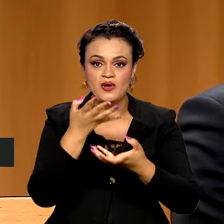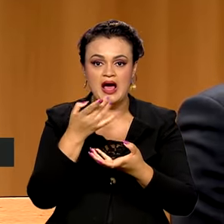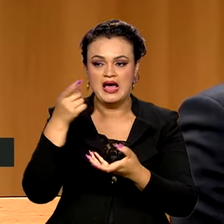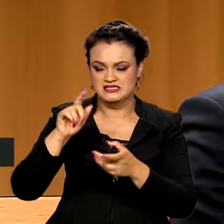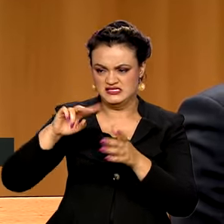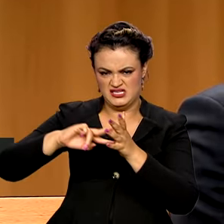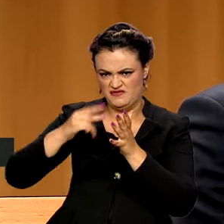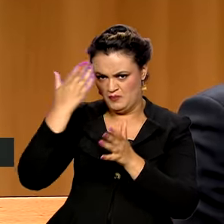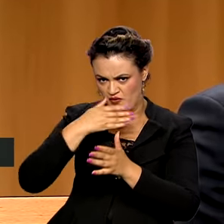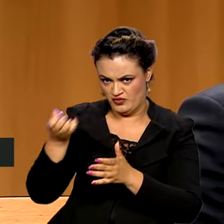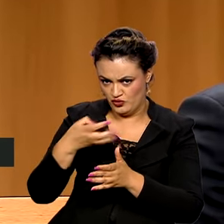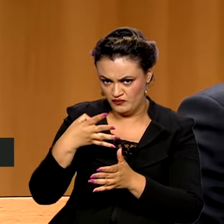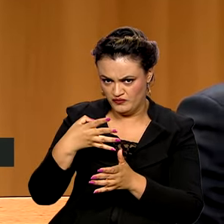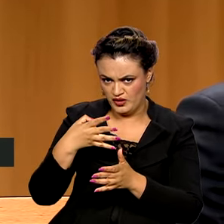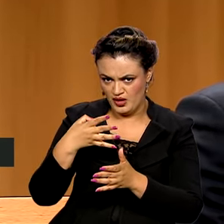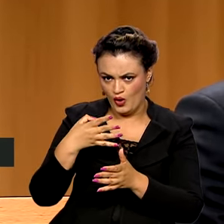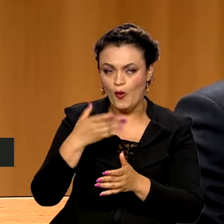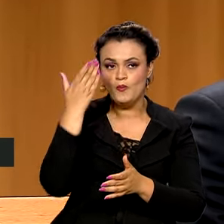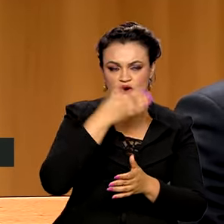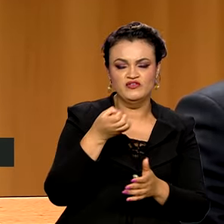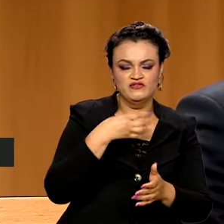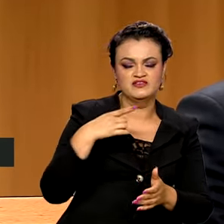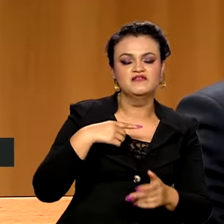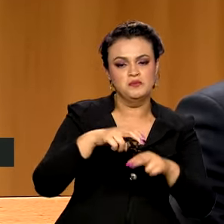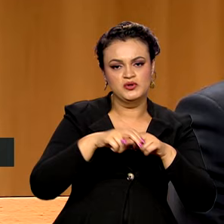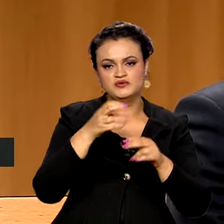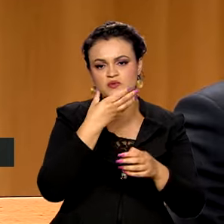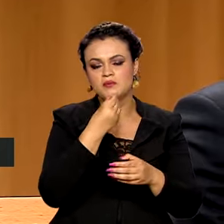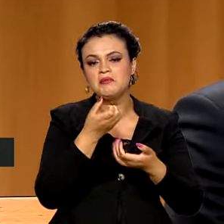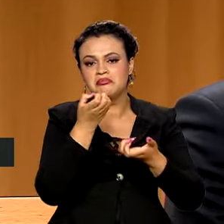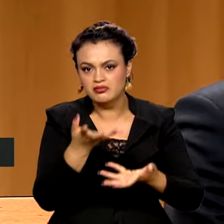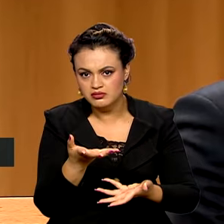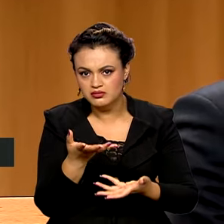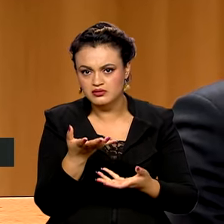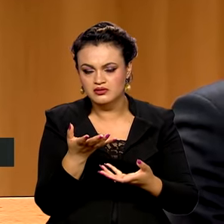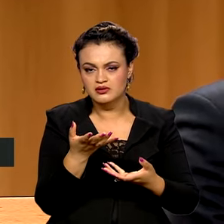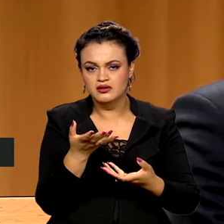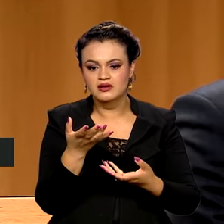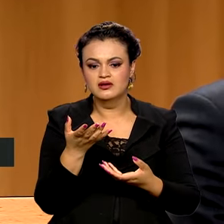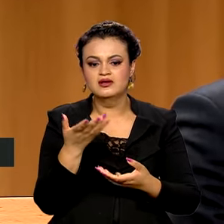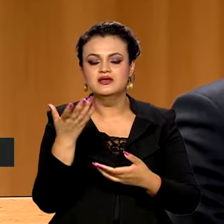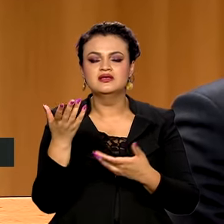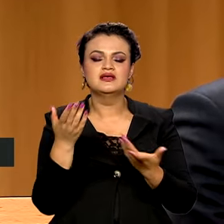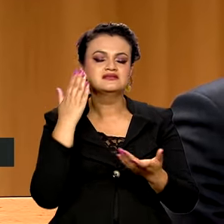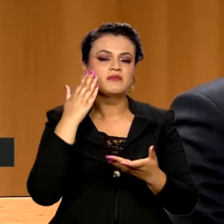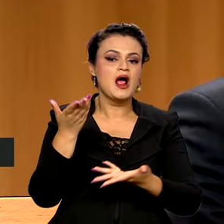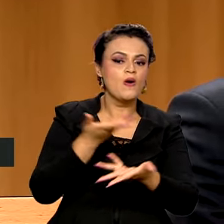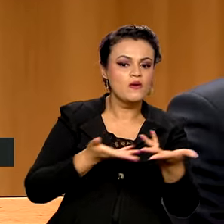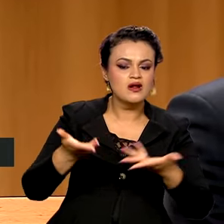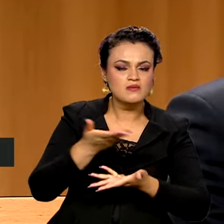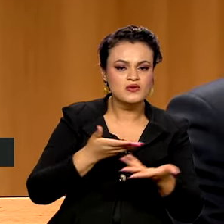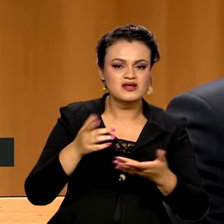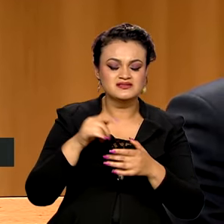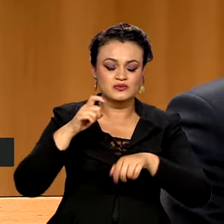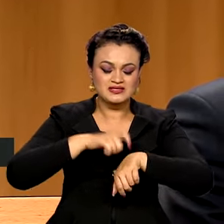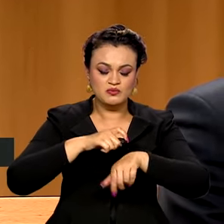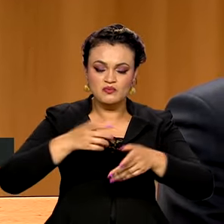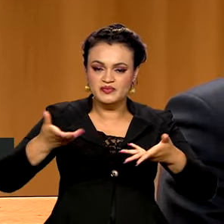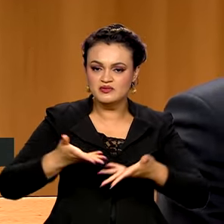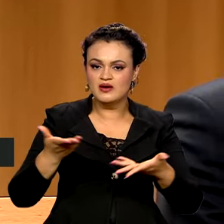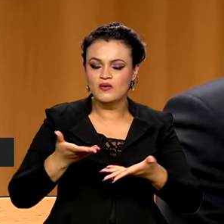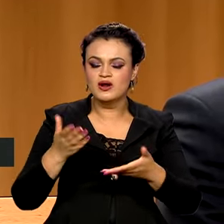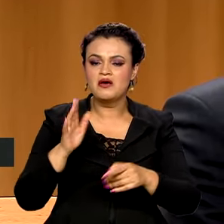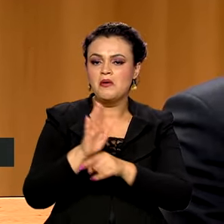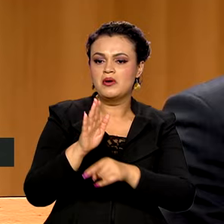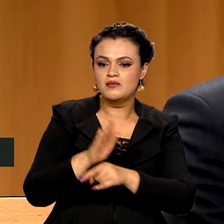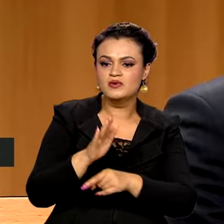entender. Qual foi a postura da defesa, que também fez mudar o entendimento desse para uma colaboração em relação neste momento?